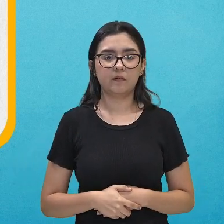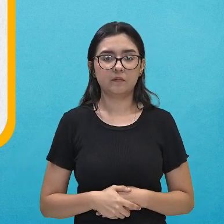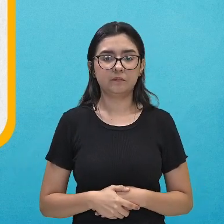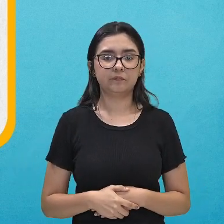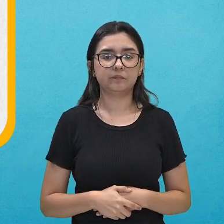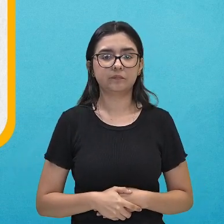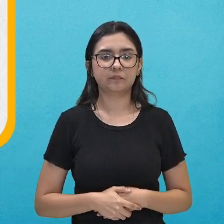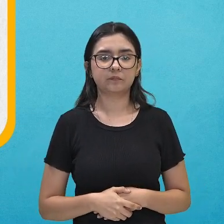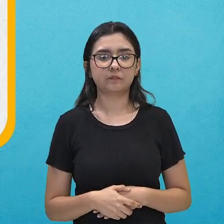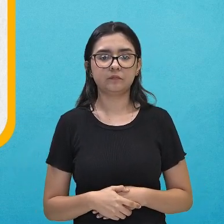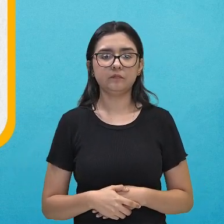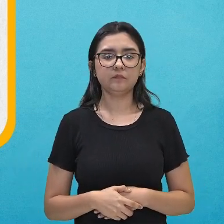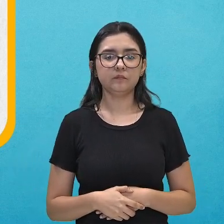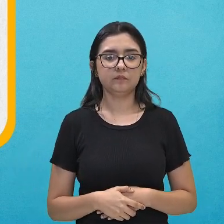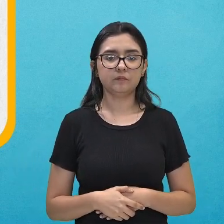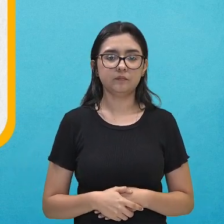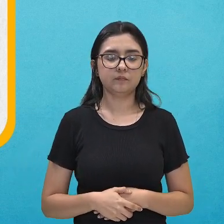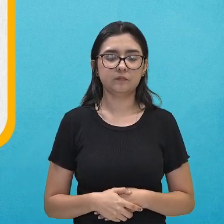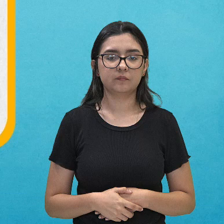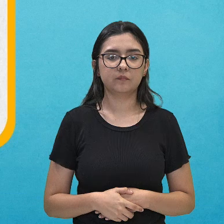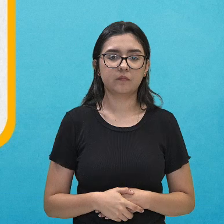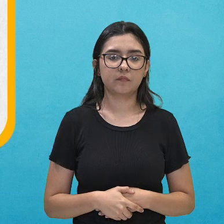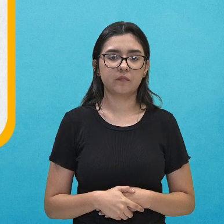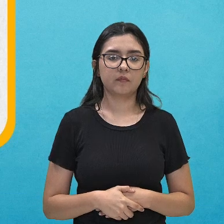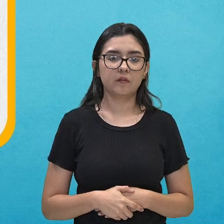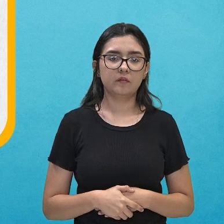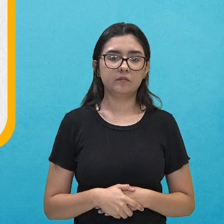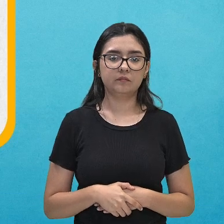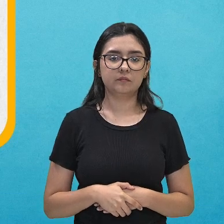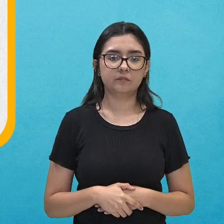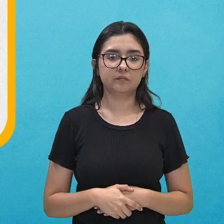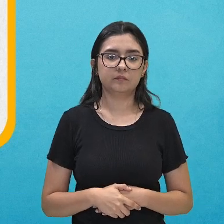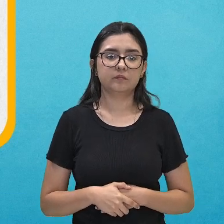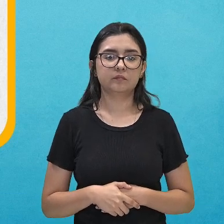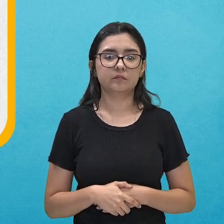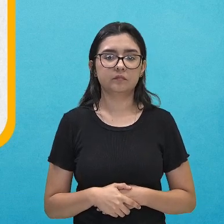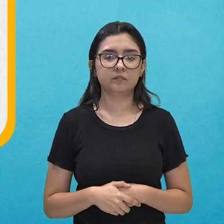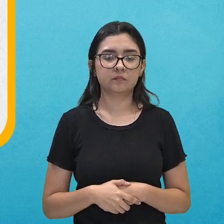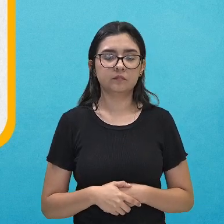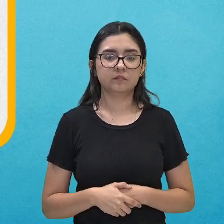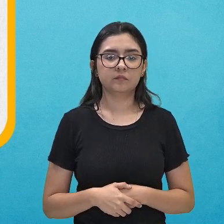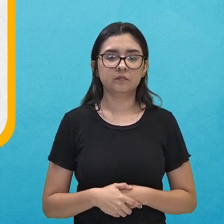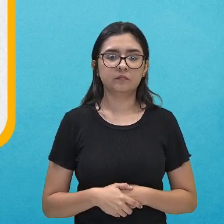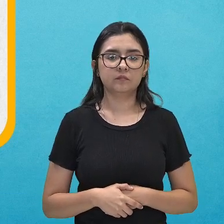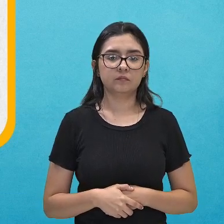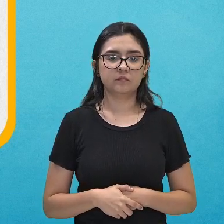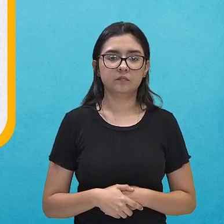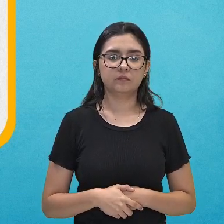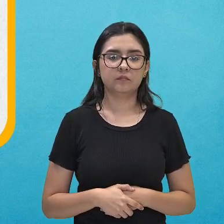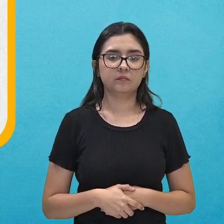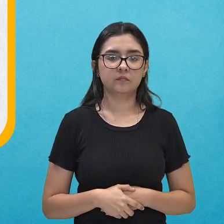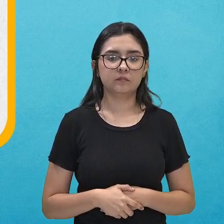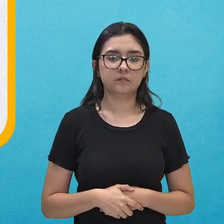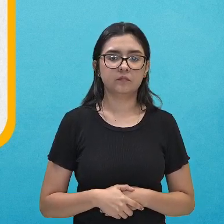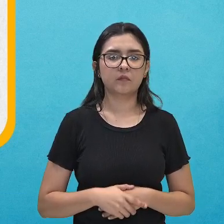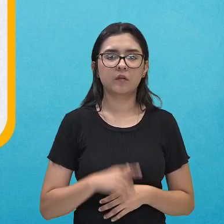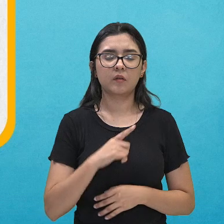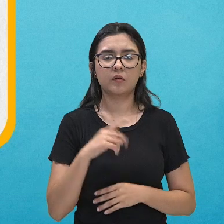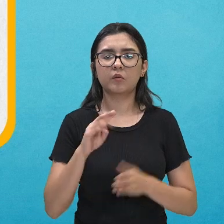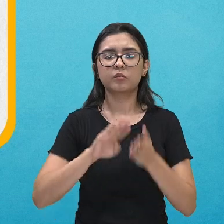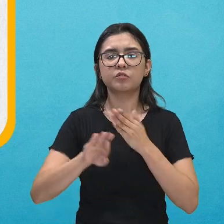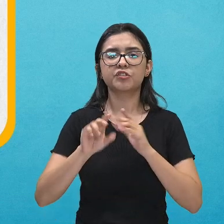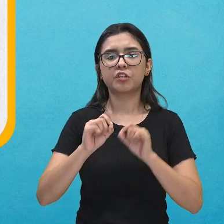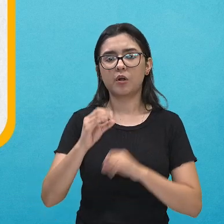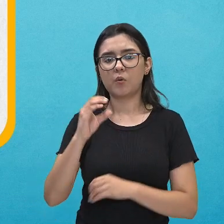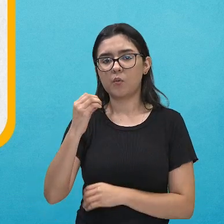terceiro, aparecem apocopados. A perda desse O se chama apócope, tá bom?